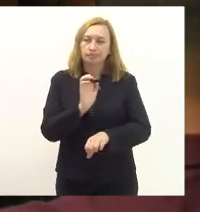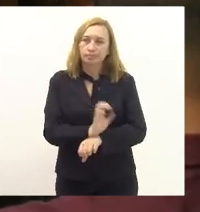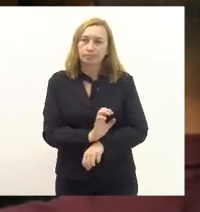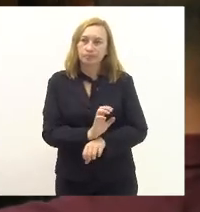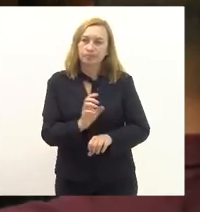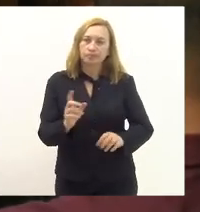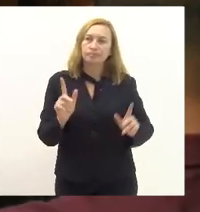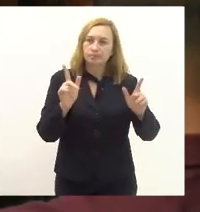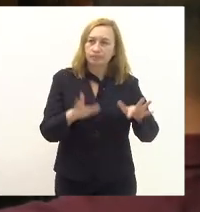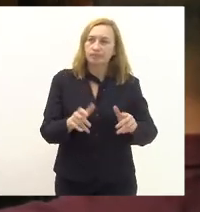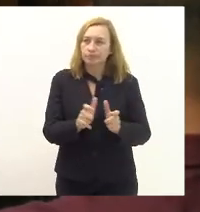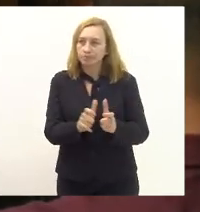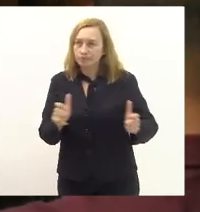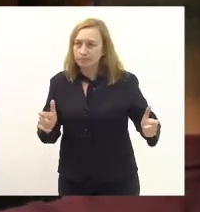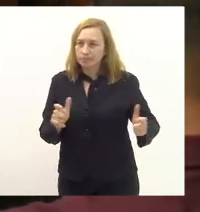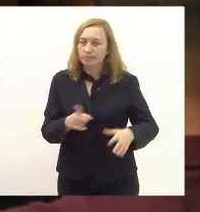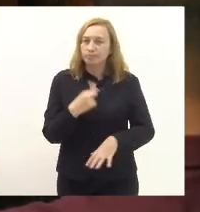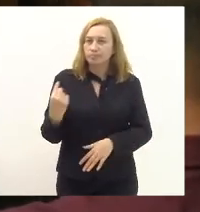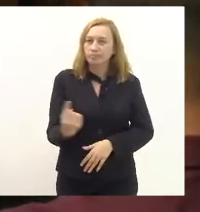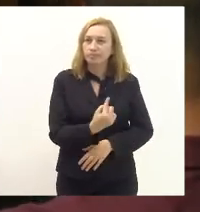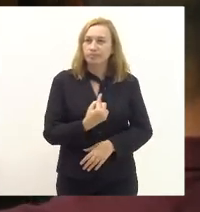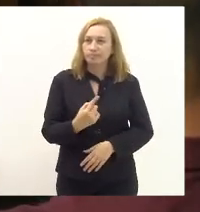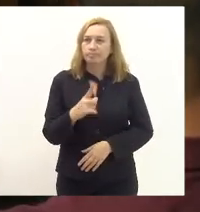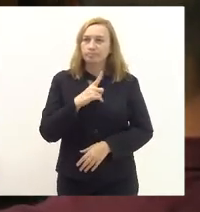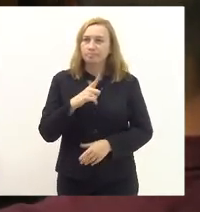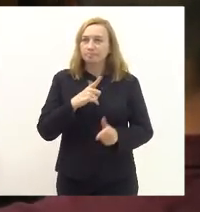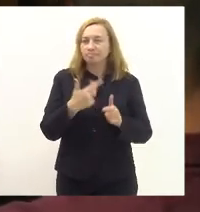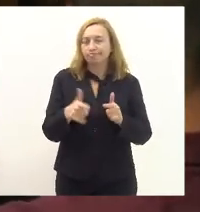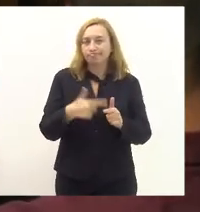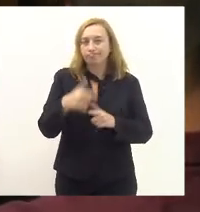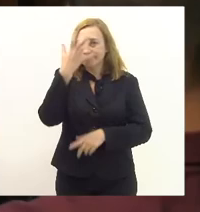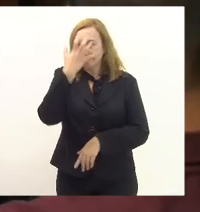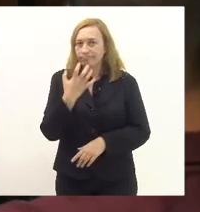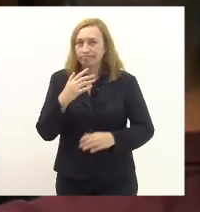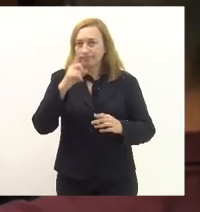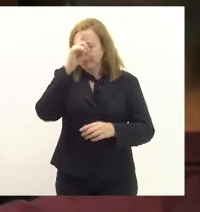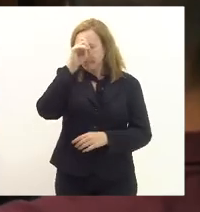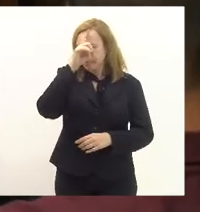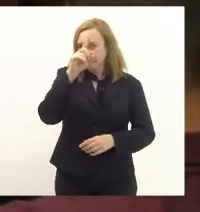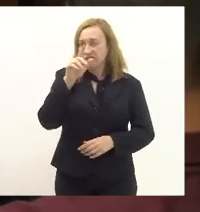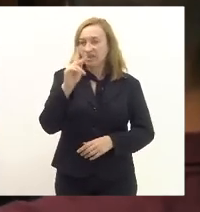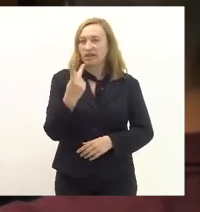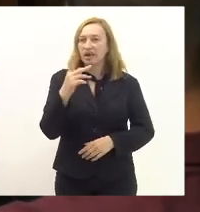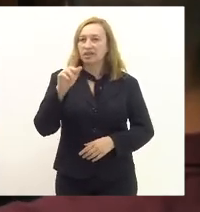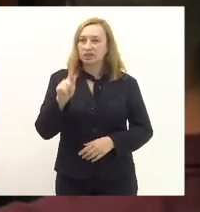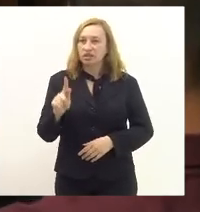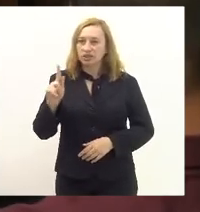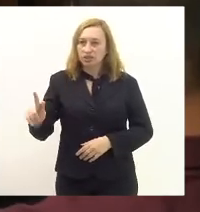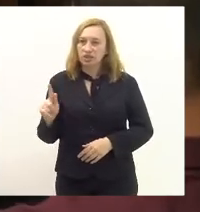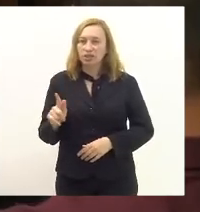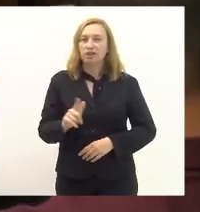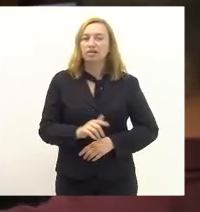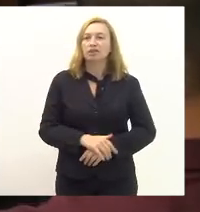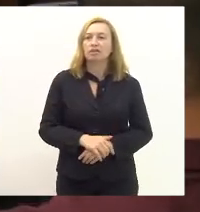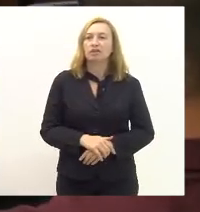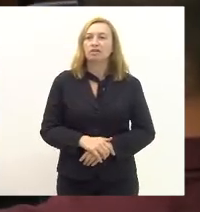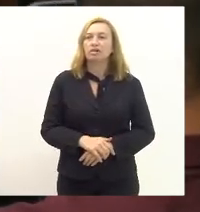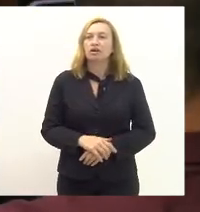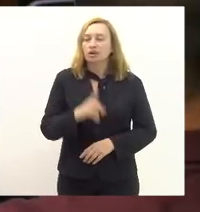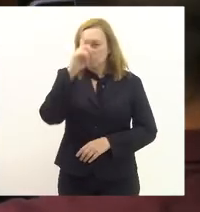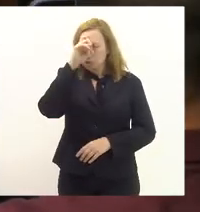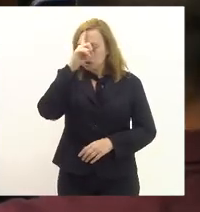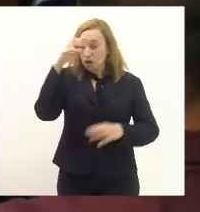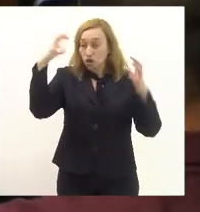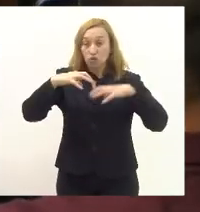uma diferença muito grande. Nós que tínhamos um problema grave no Hospital HGG, o Hospital Geral de Guarulhos, o hospital que